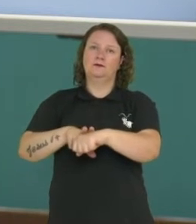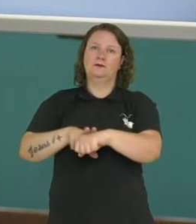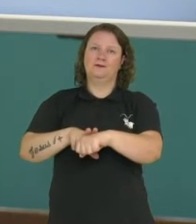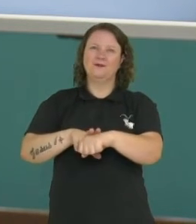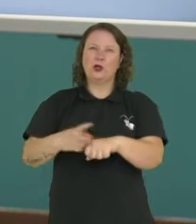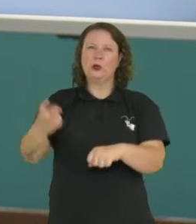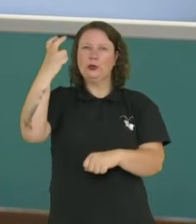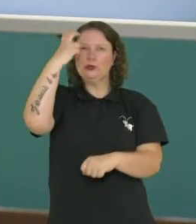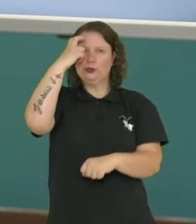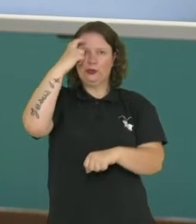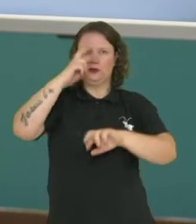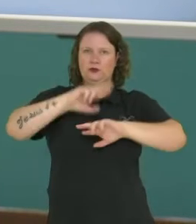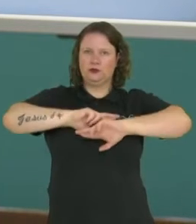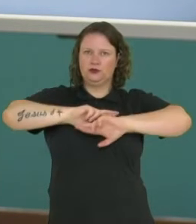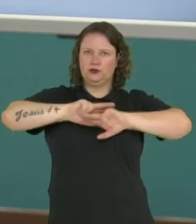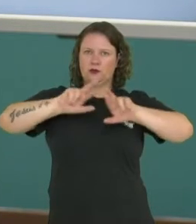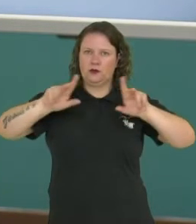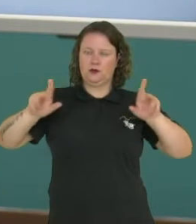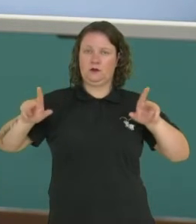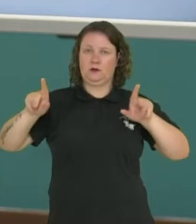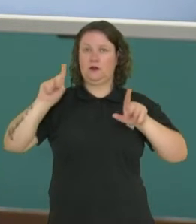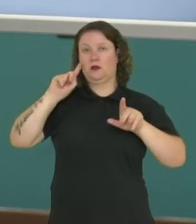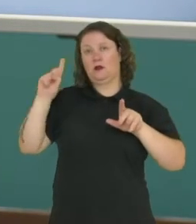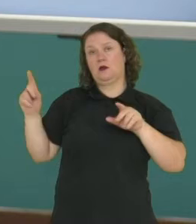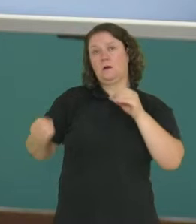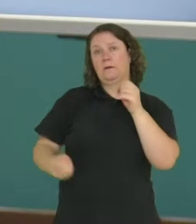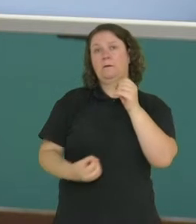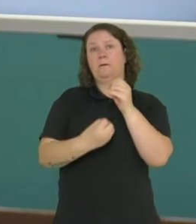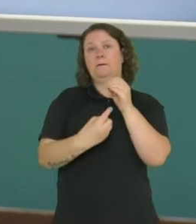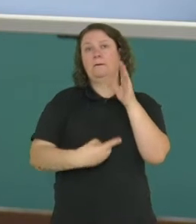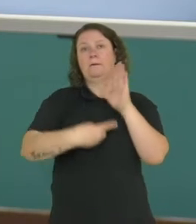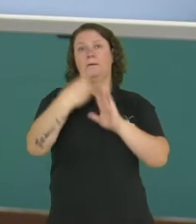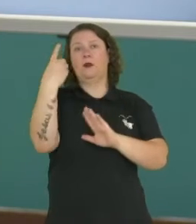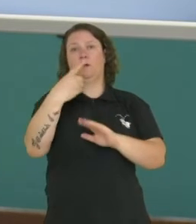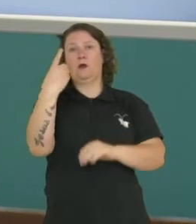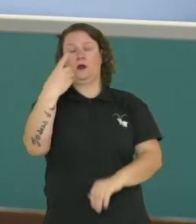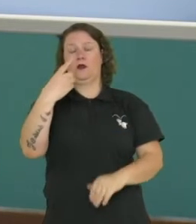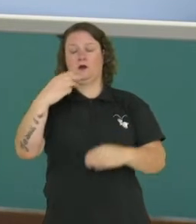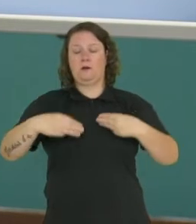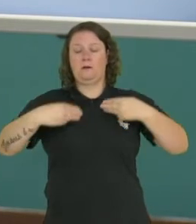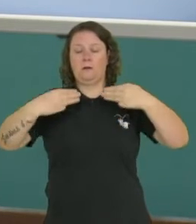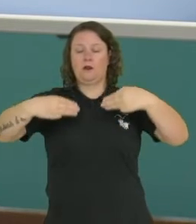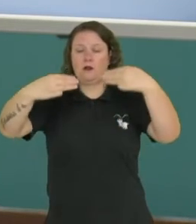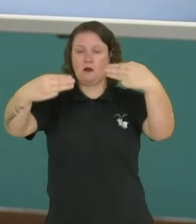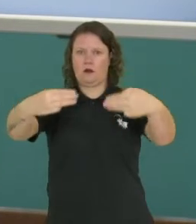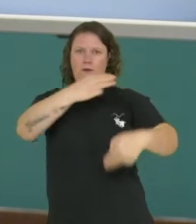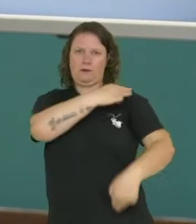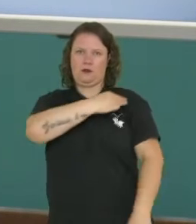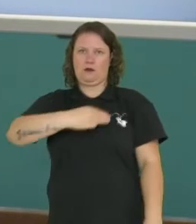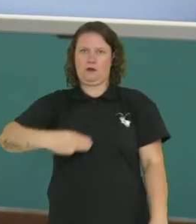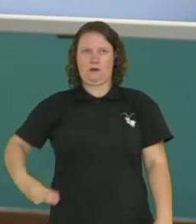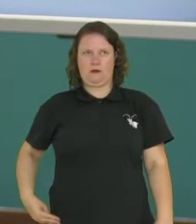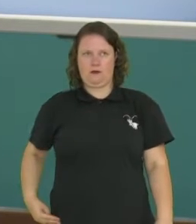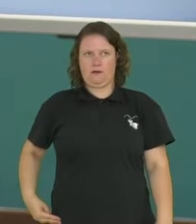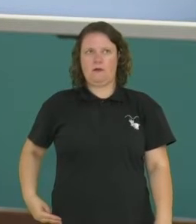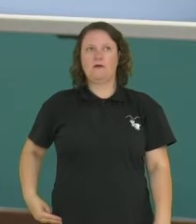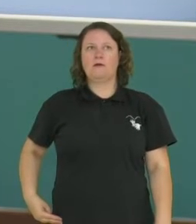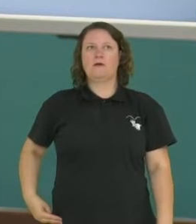foi implantado pelo primeiro-ministro então Daniel François Malan em